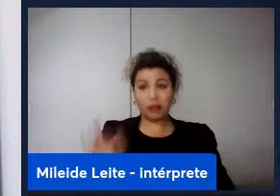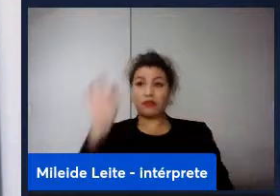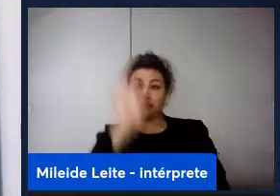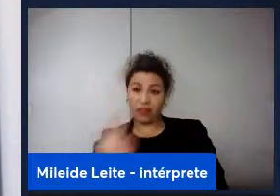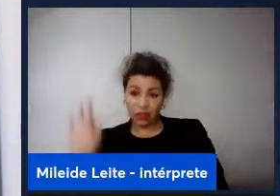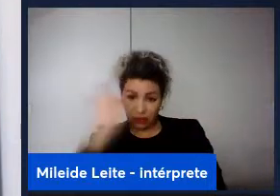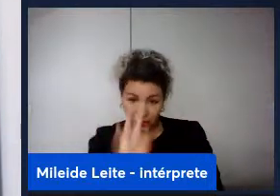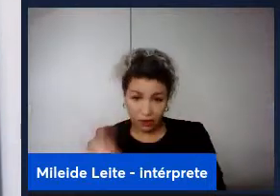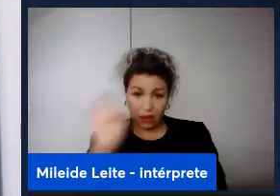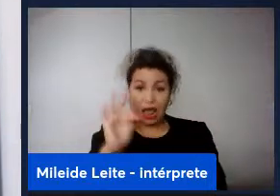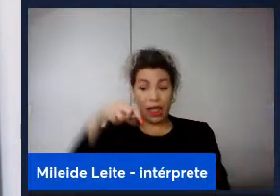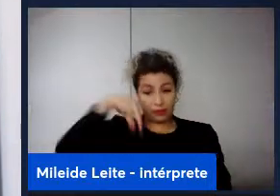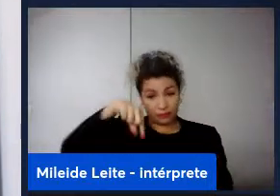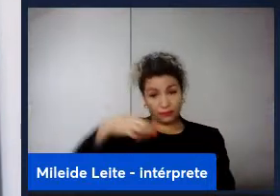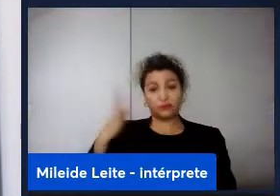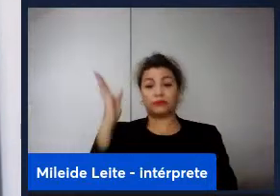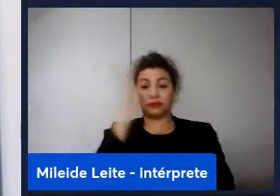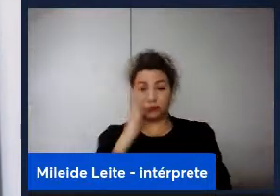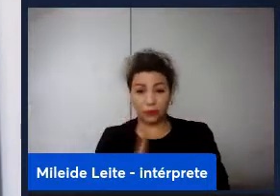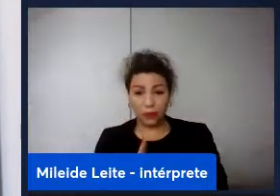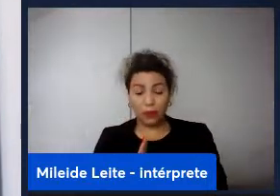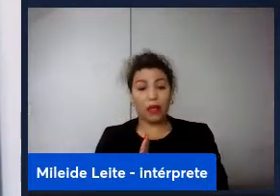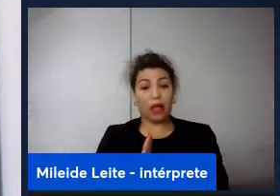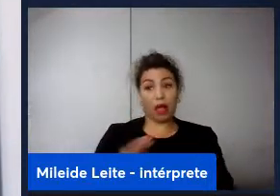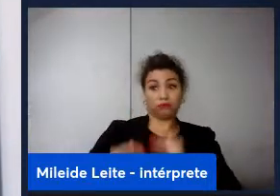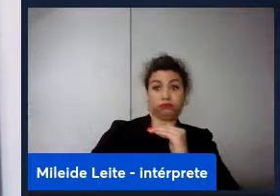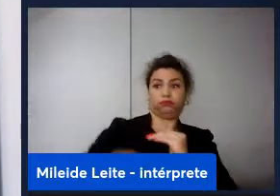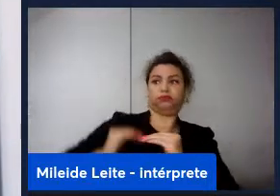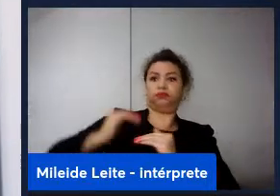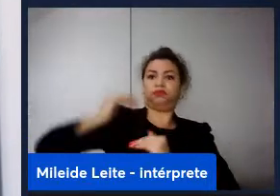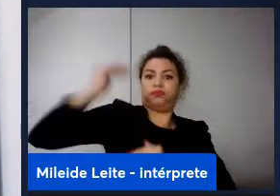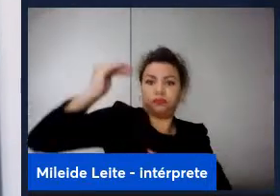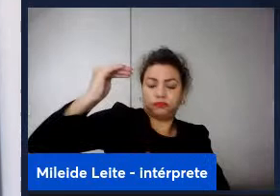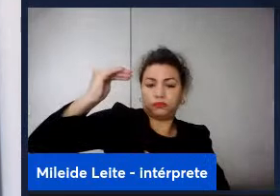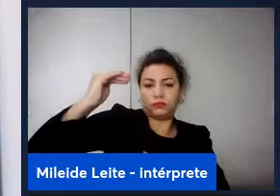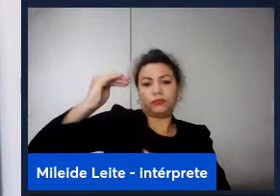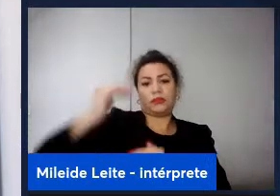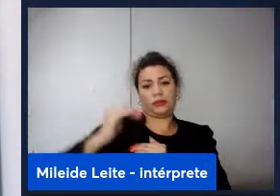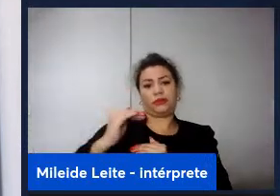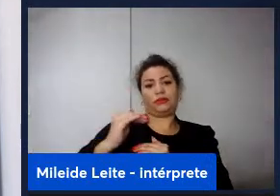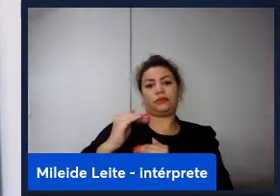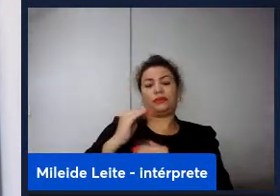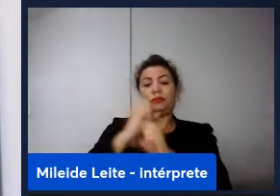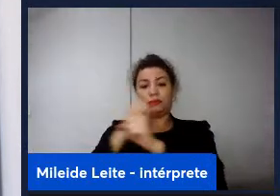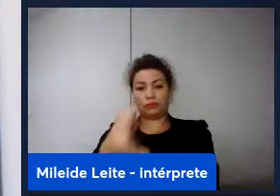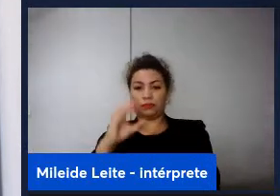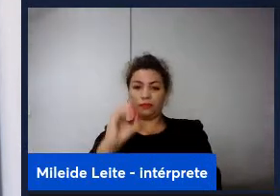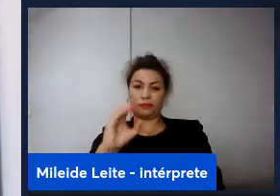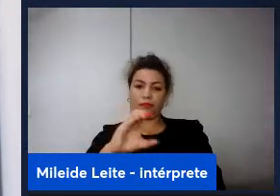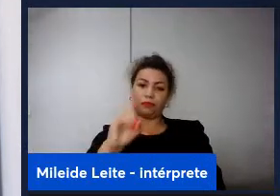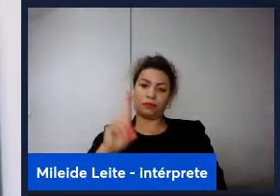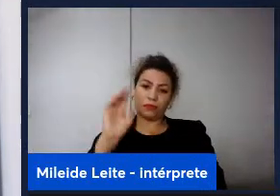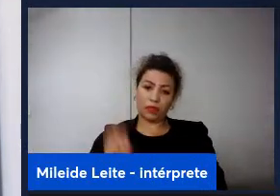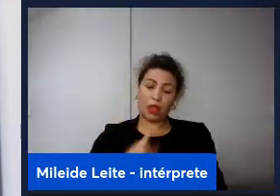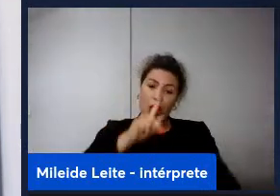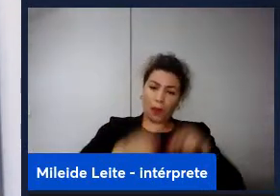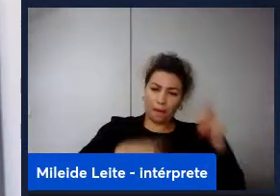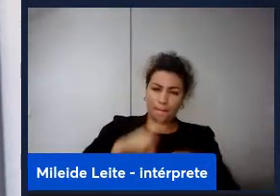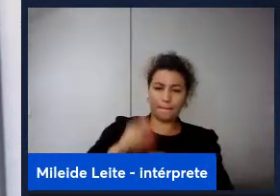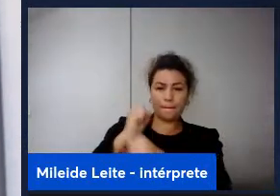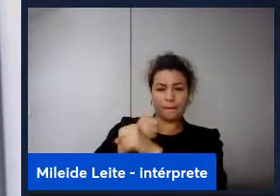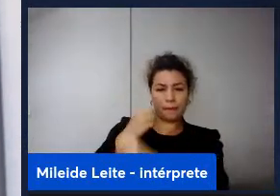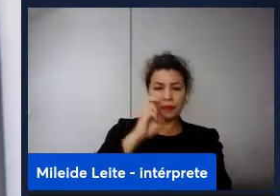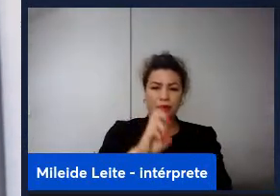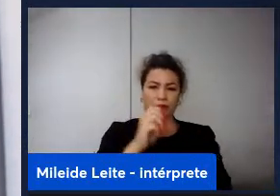federais no Brasil estão acima da média da OCDE, sendo a pontuação de